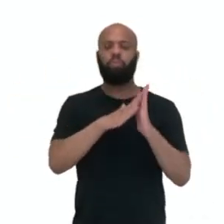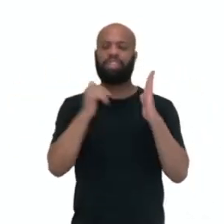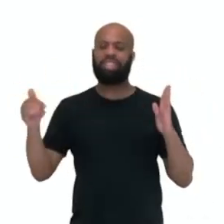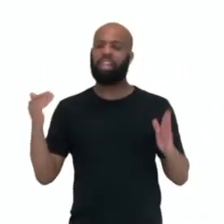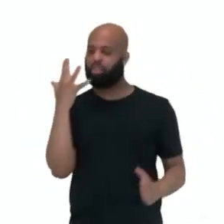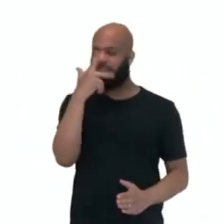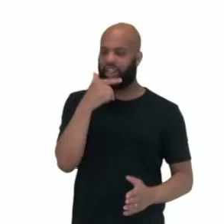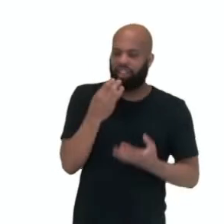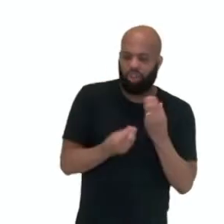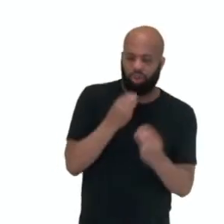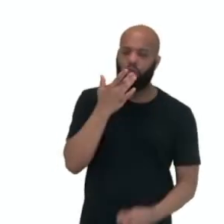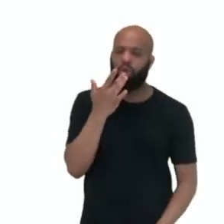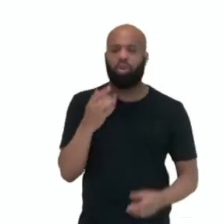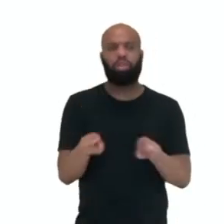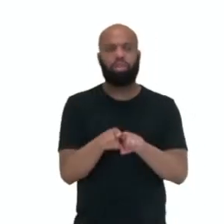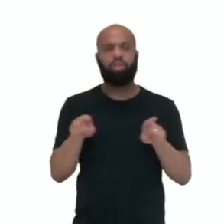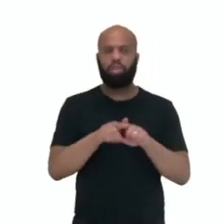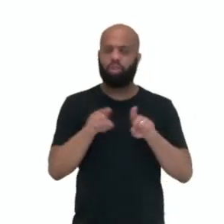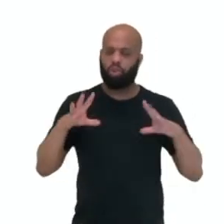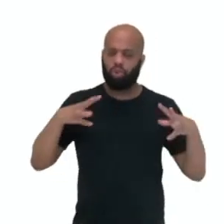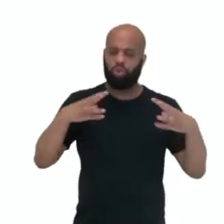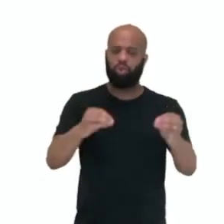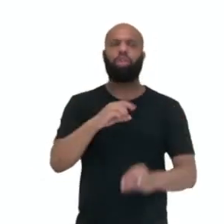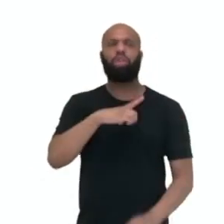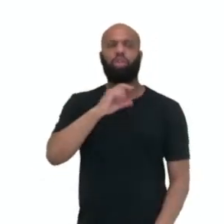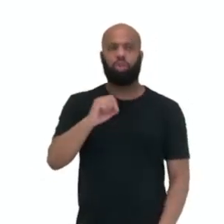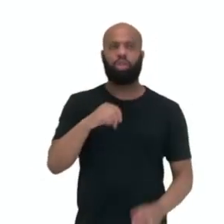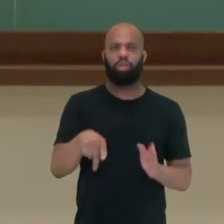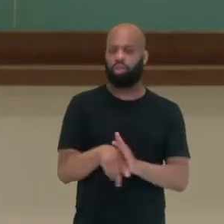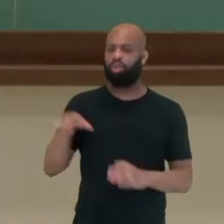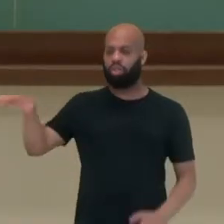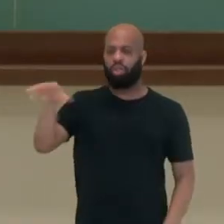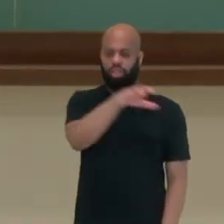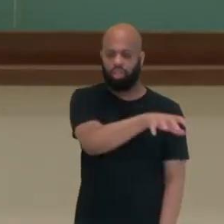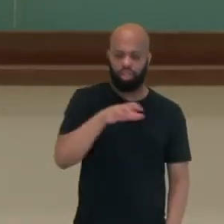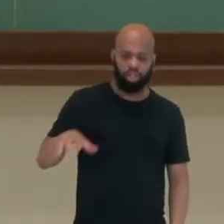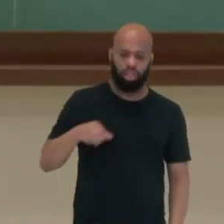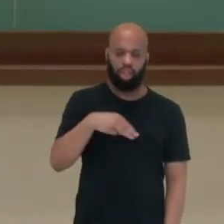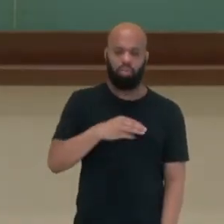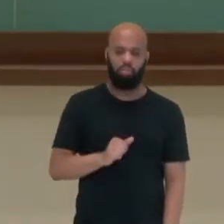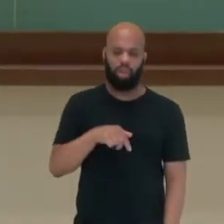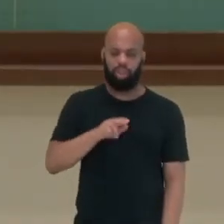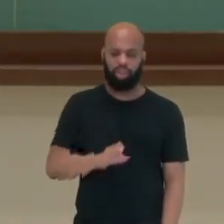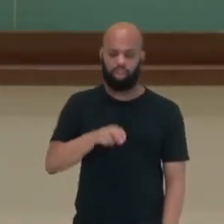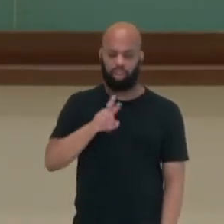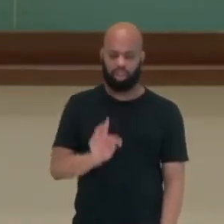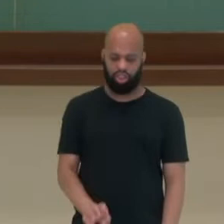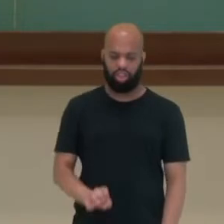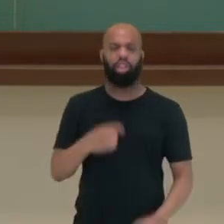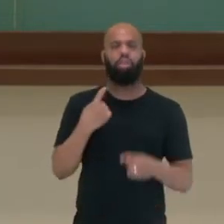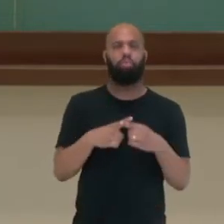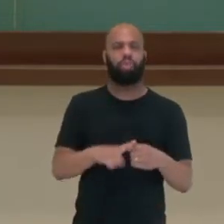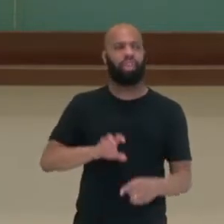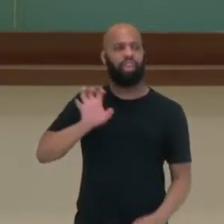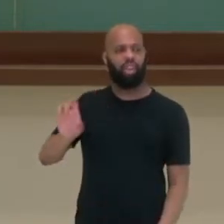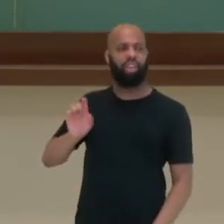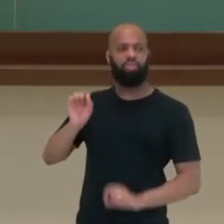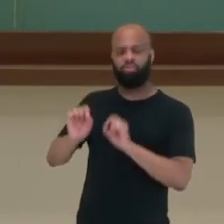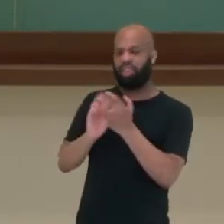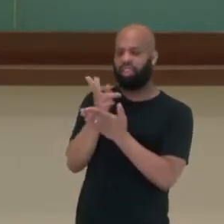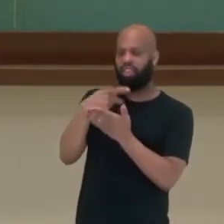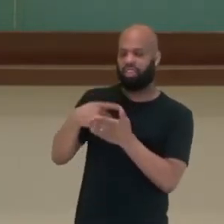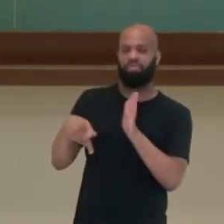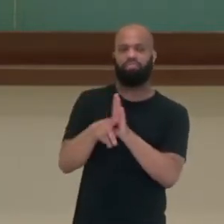estética, as cores, tudo vai estar na maquete. A planta baixa nos mostra os